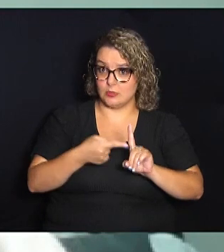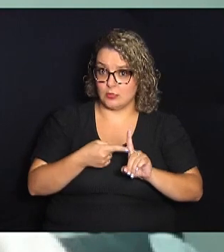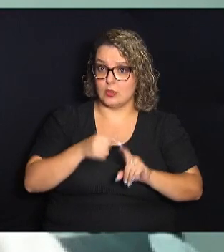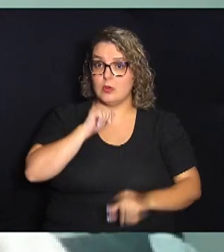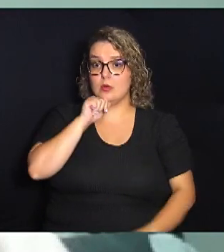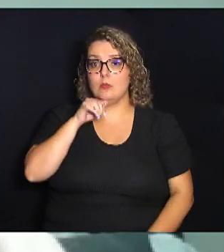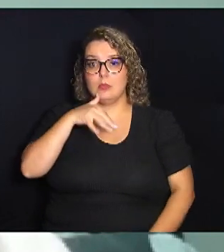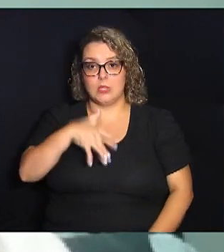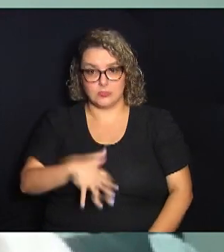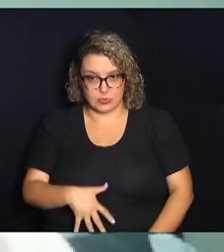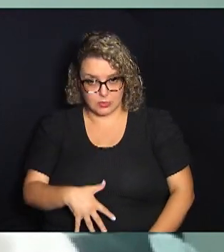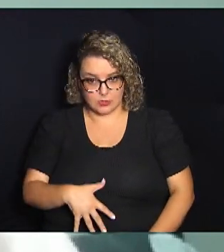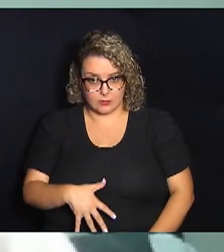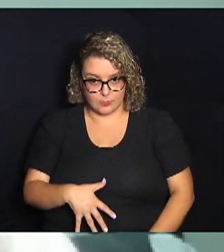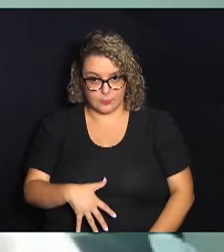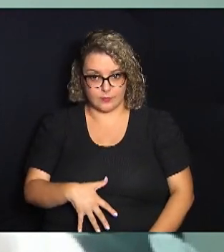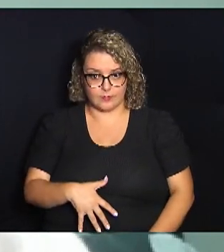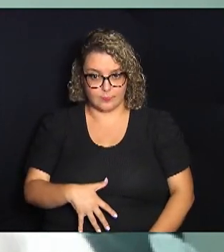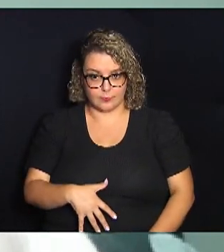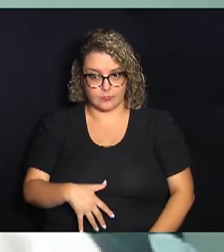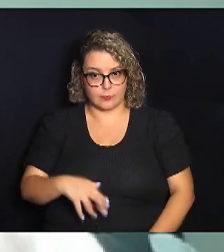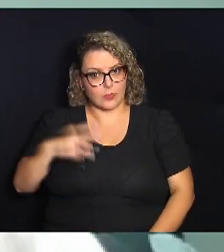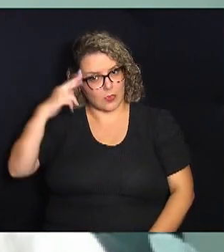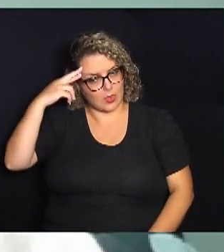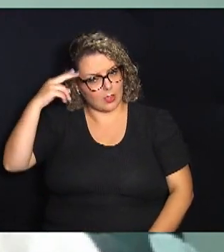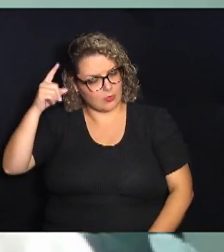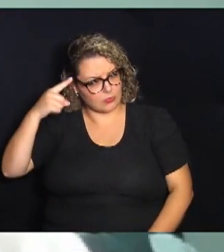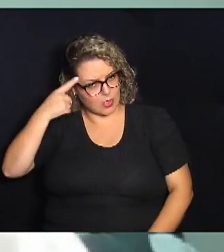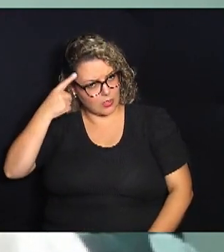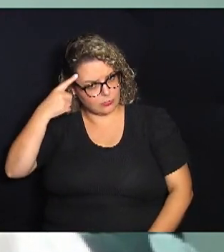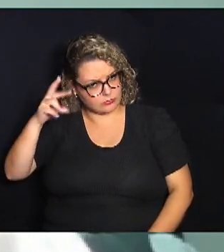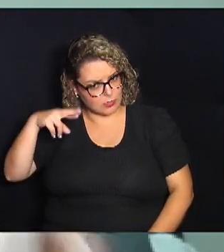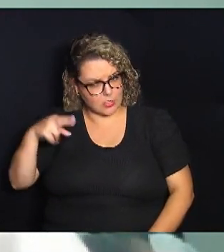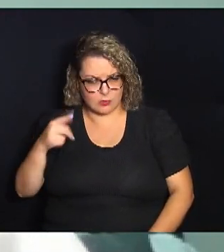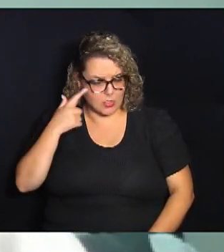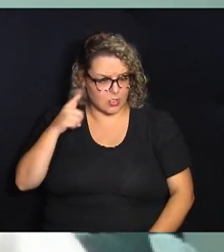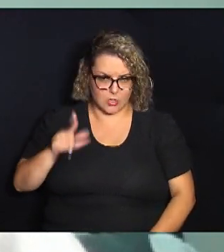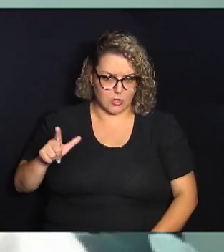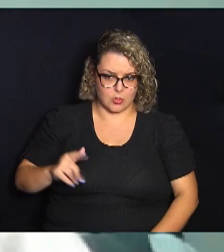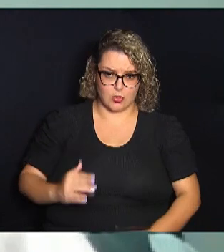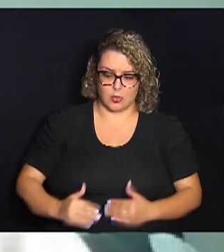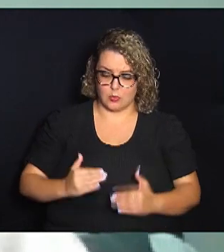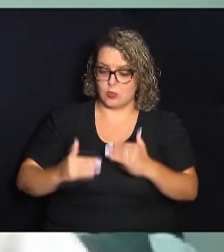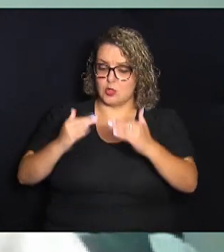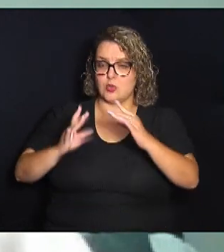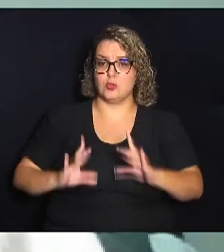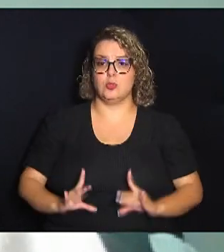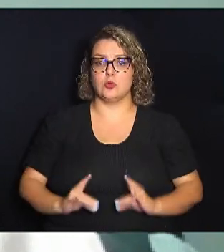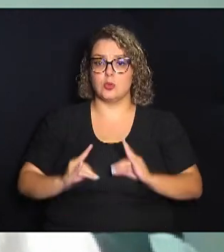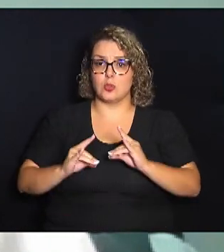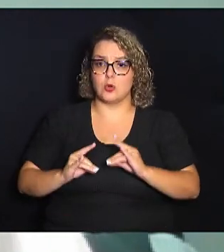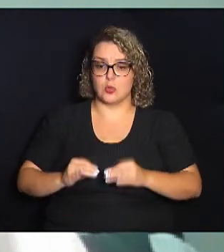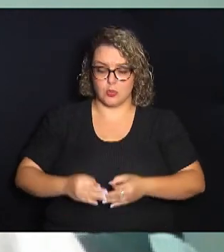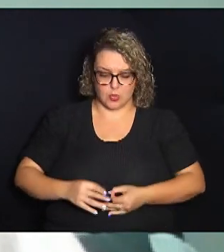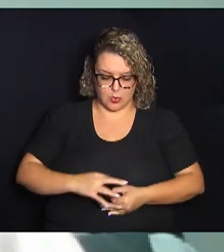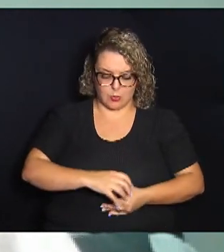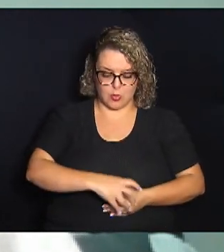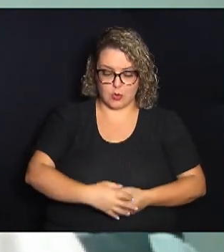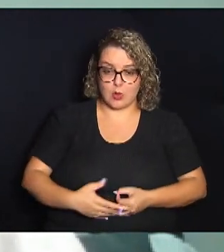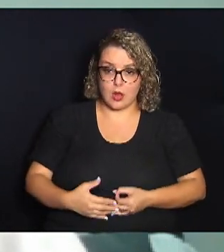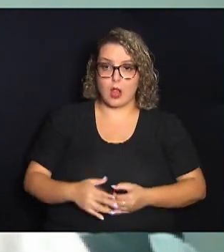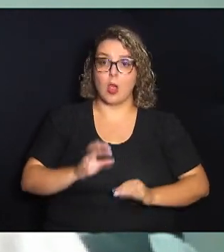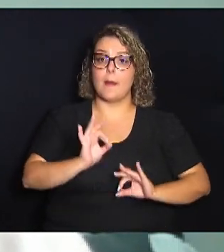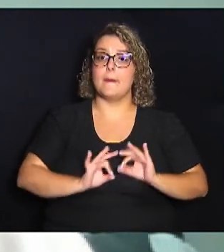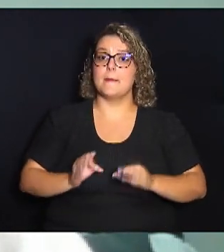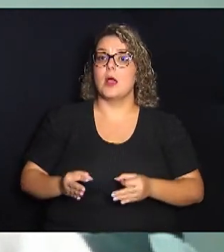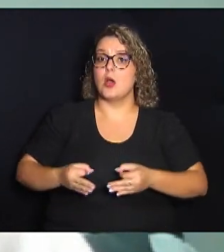menstruou. Esse é um raciocínio bem simples e lógico. Você produz hormônios quando ovula exatamente para preparar seu